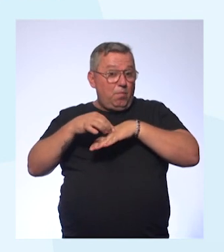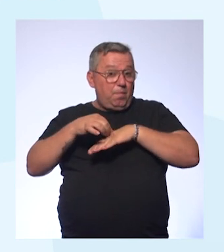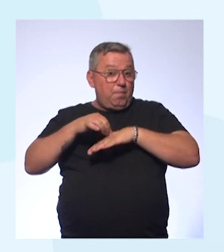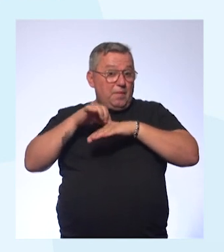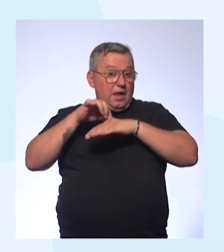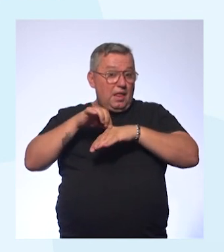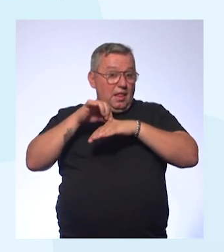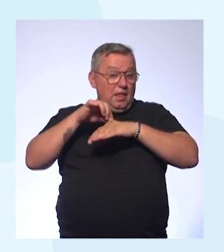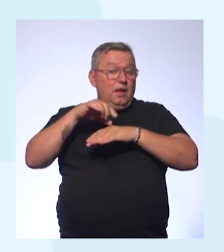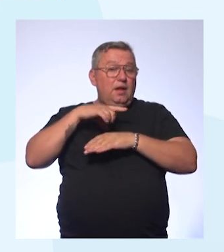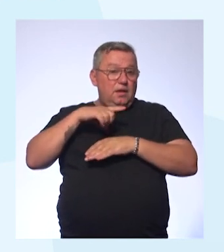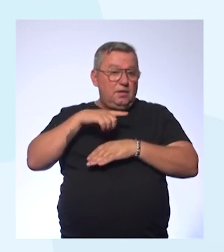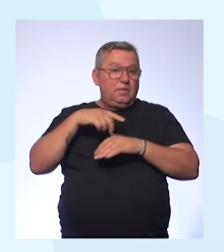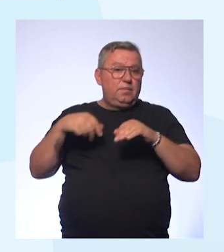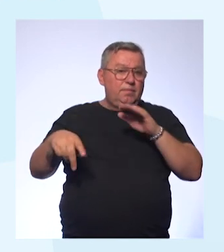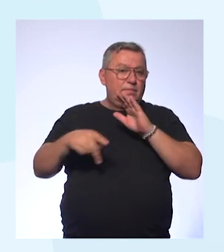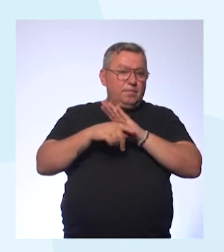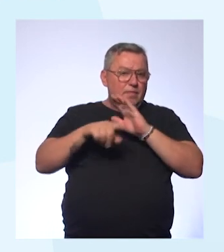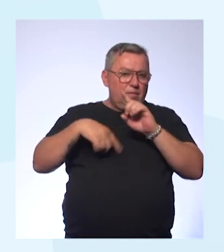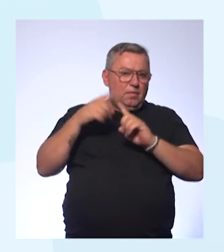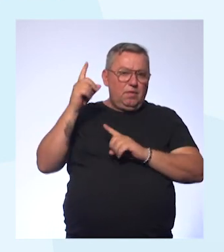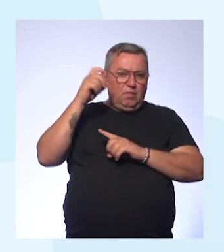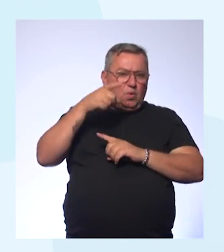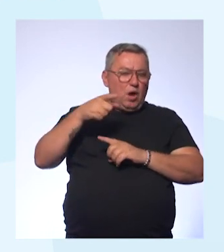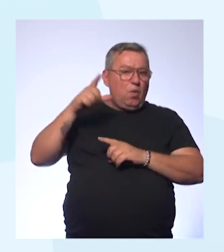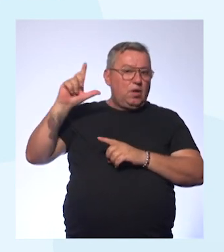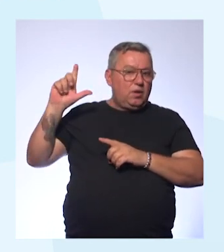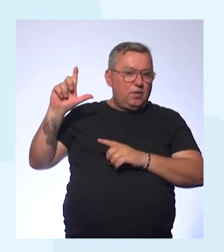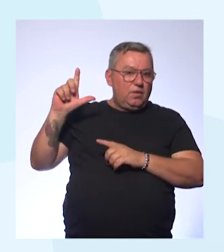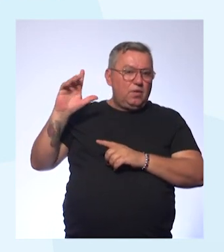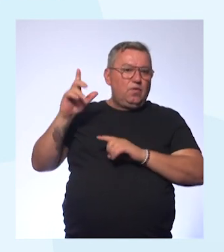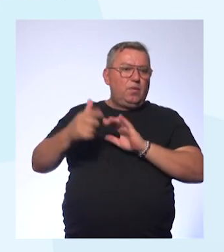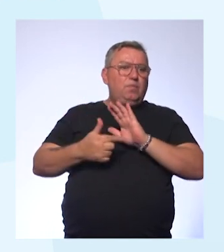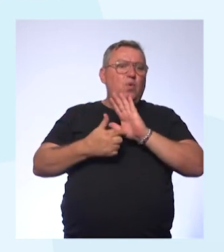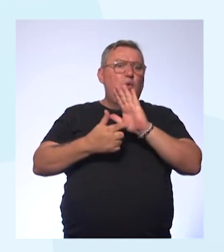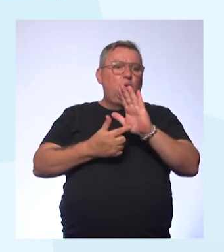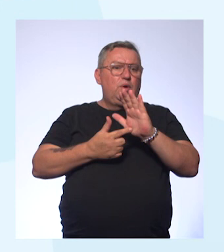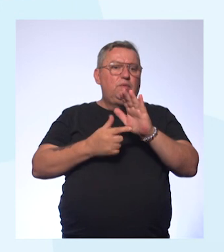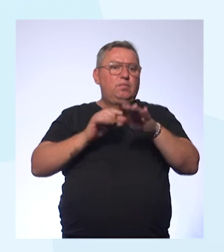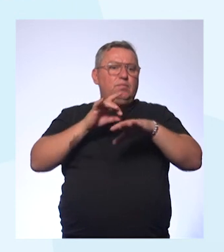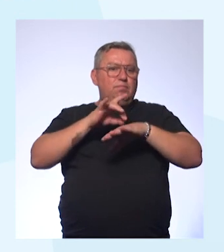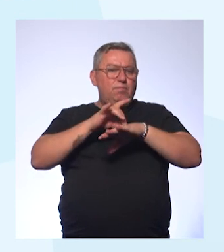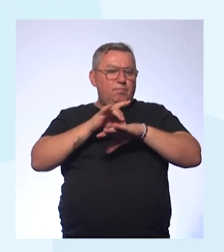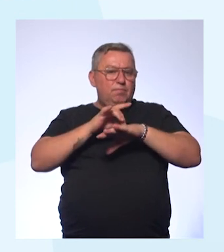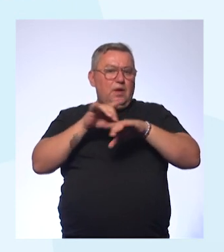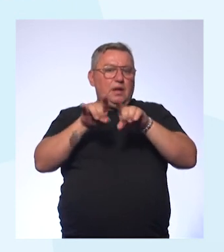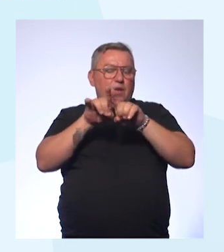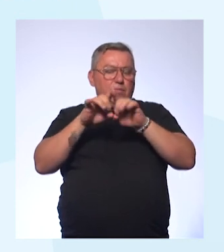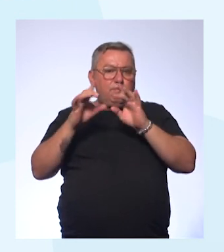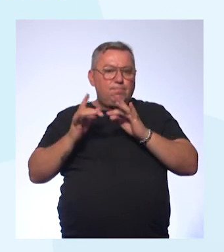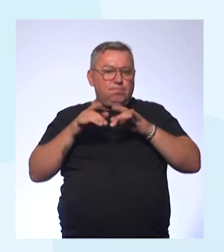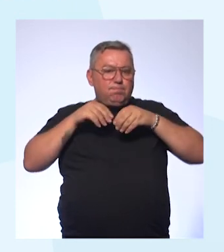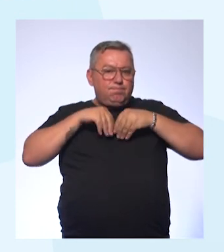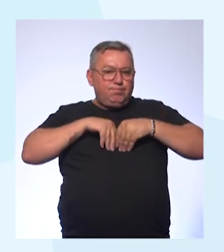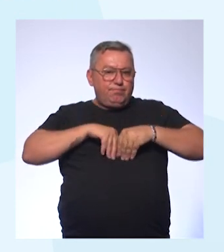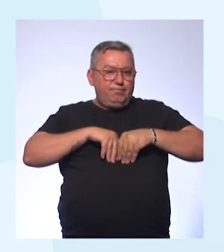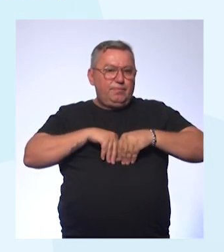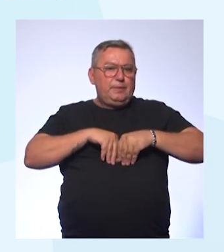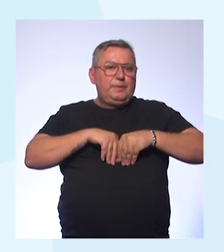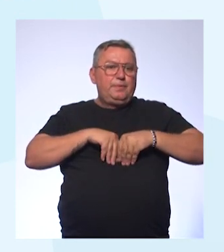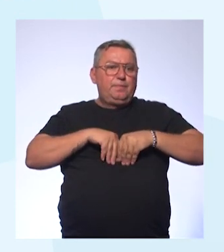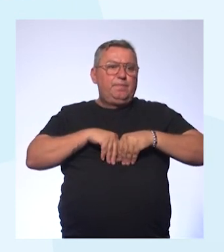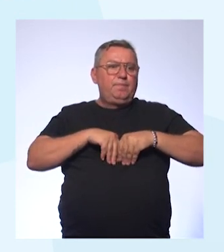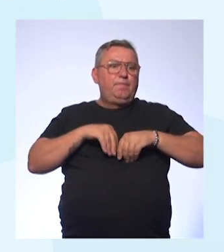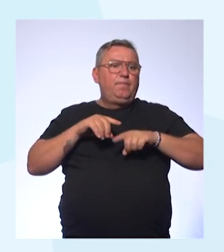uma complexidade aí um pouquinho maior que o anterior, já apresentando epiderme e gastroderme, tá? Eles vão